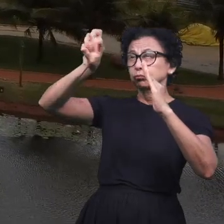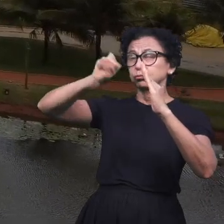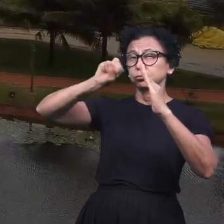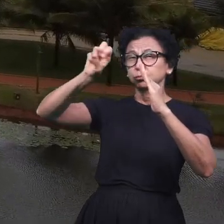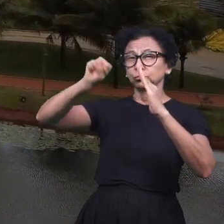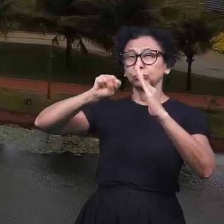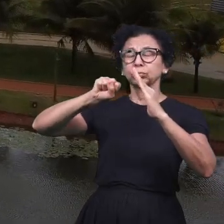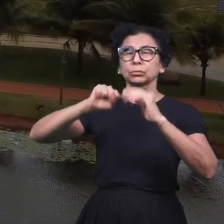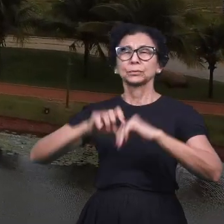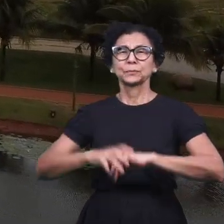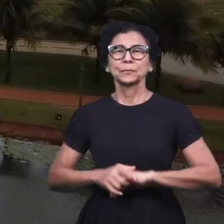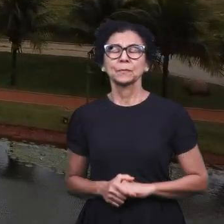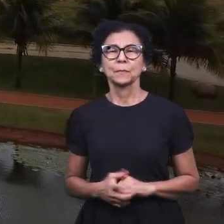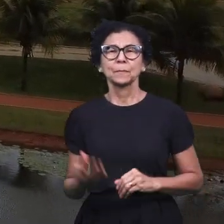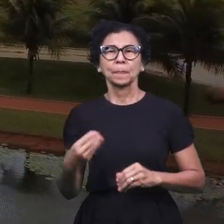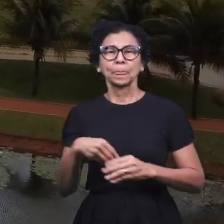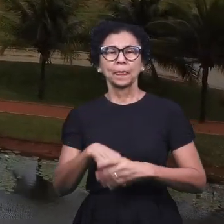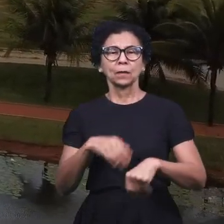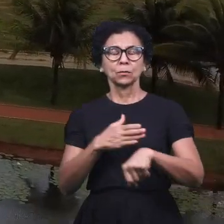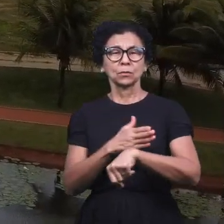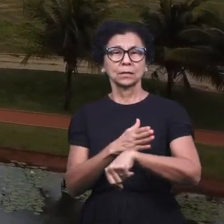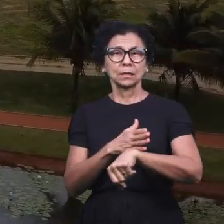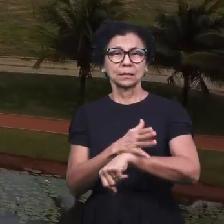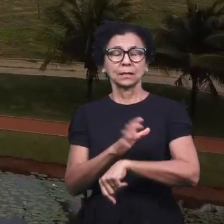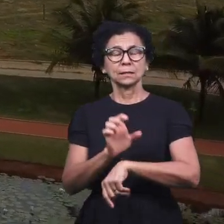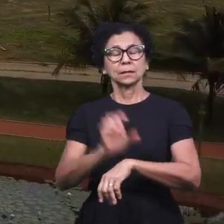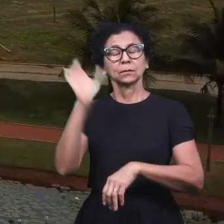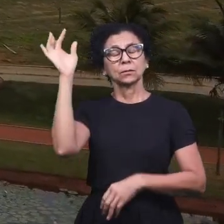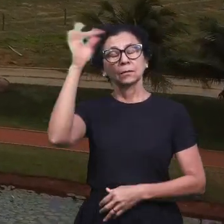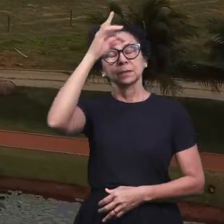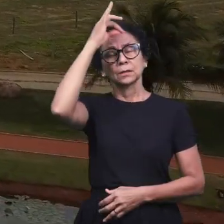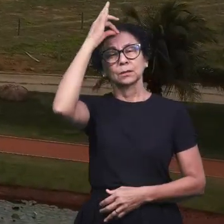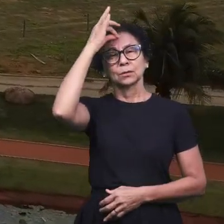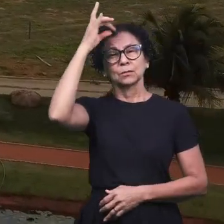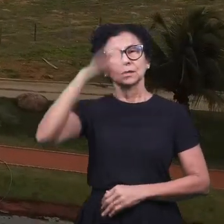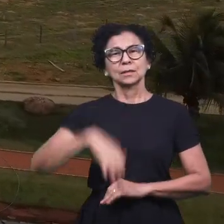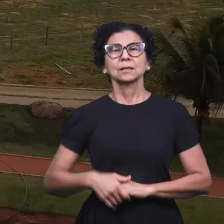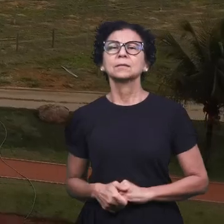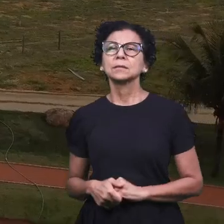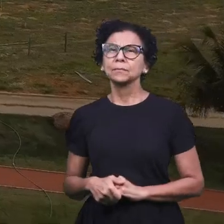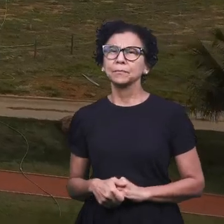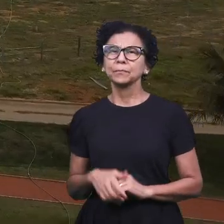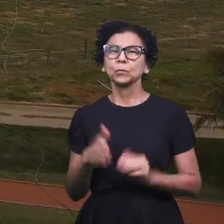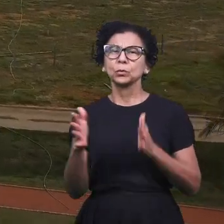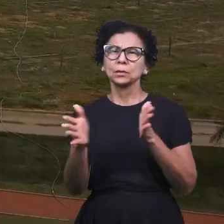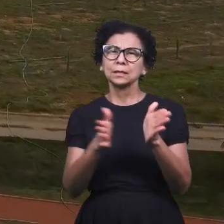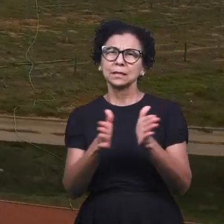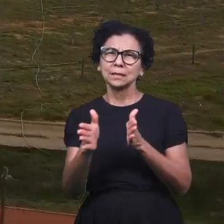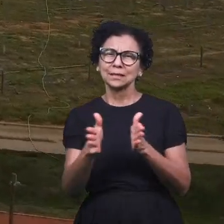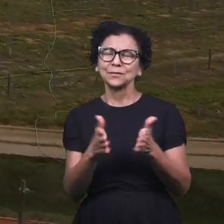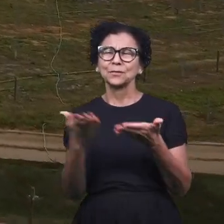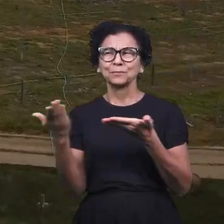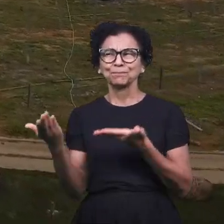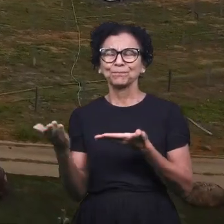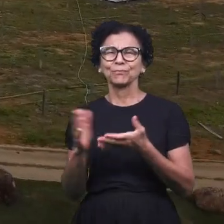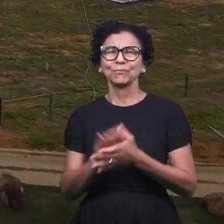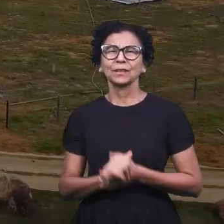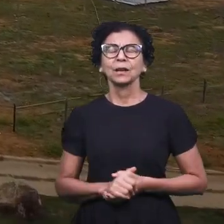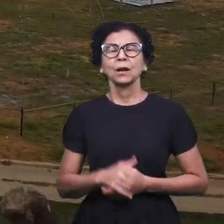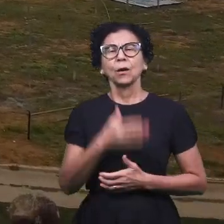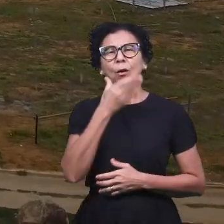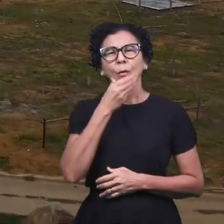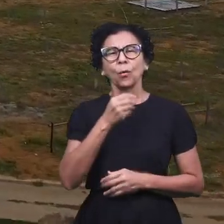kWh. Situado no município de Serra, Espírito Santo, a localização do sítio foi favorável para o parque energético. O